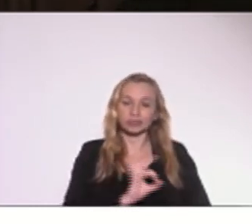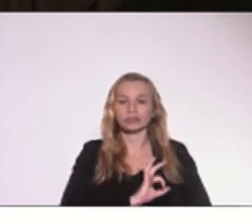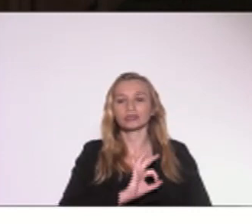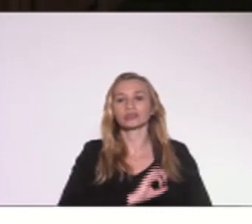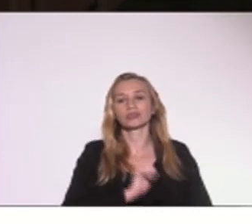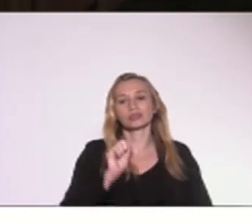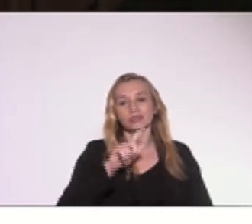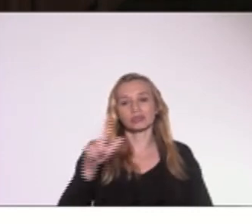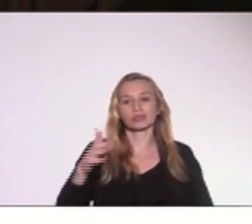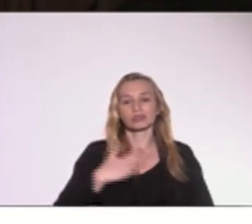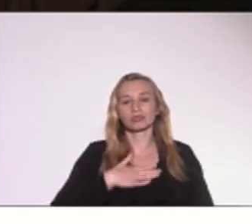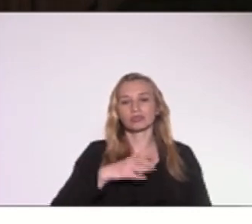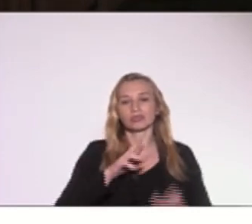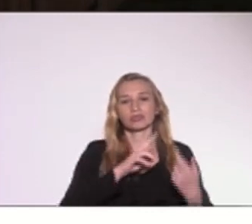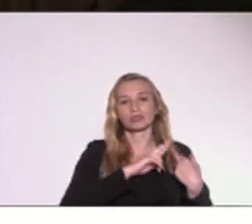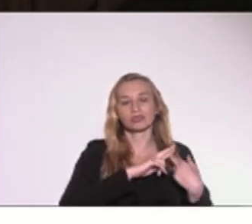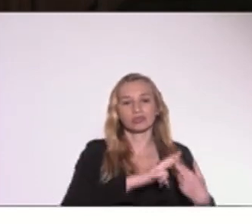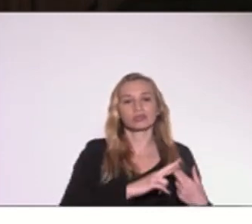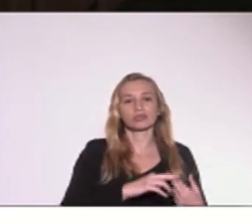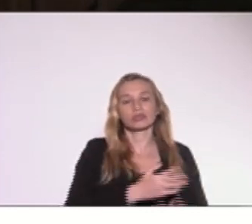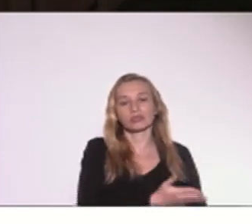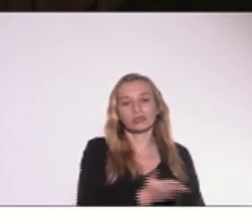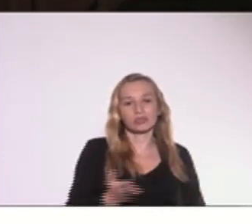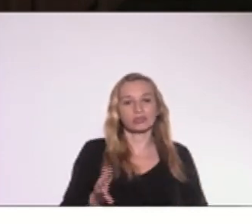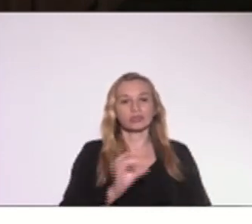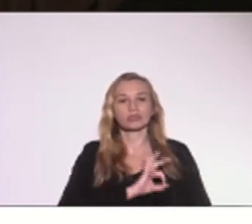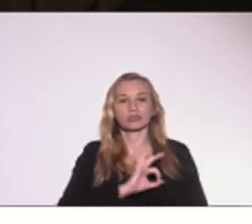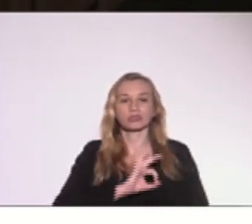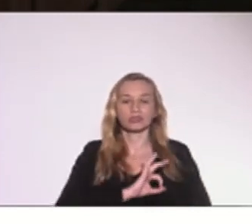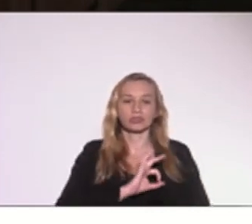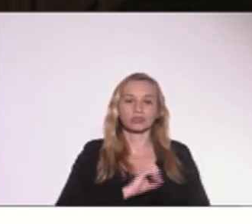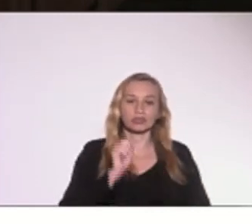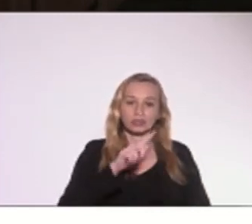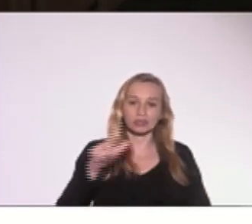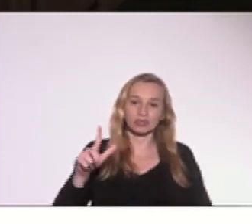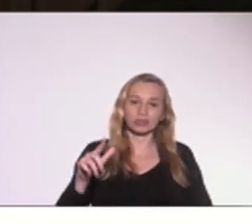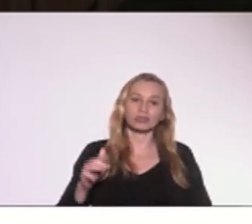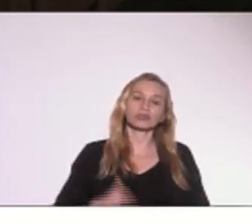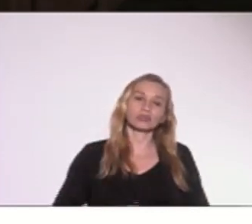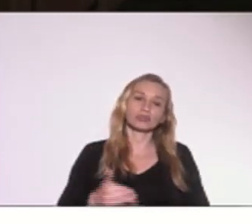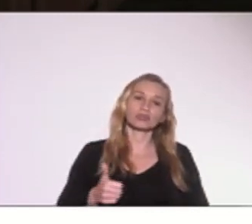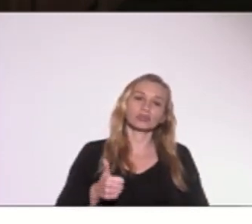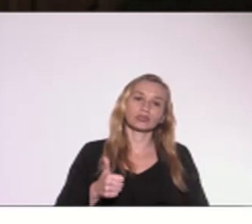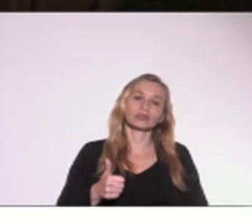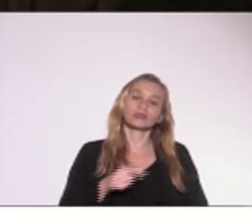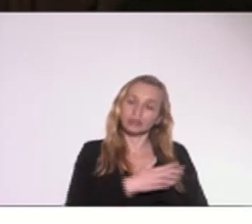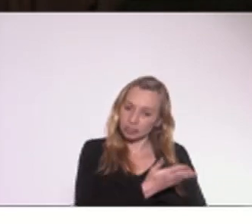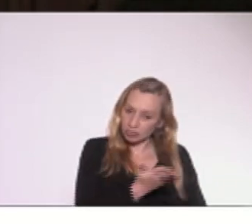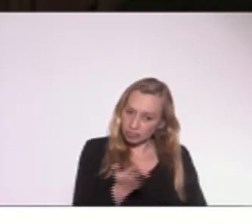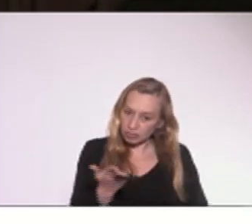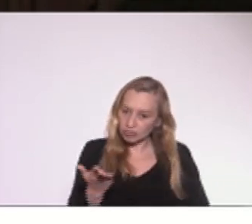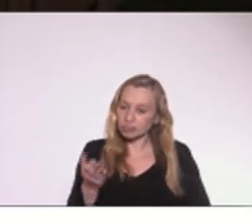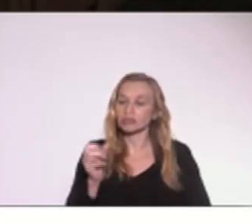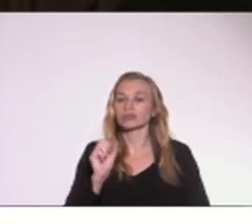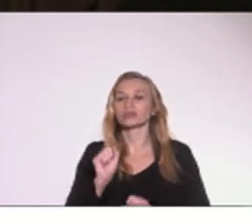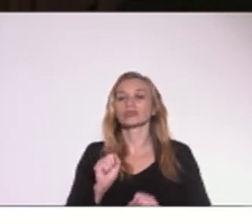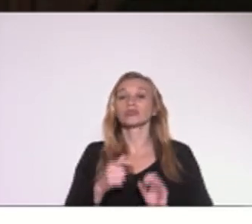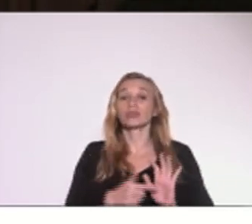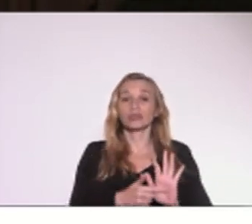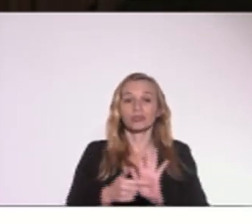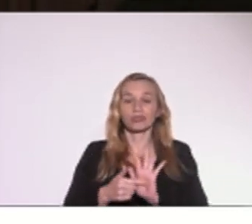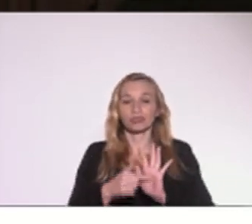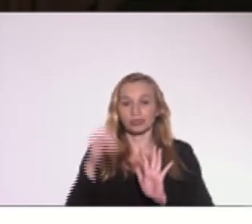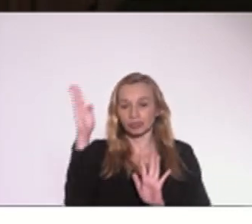civis, o meu respeito. A vocês, policiais civis, a dignidade, para que vocês mostrem ao